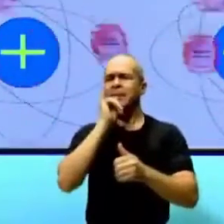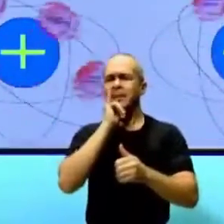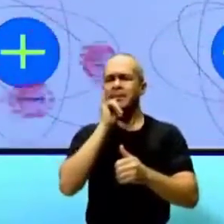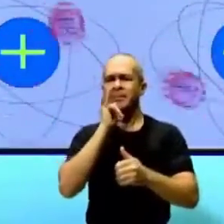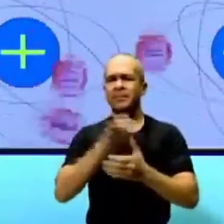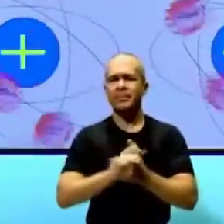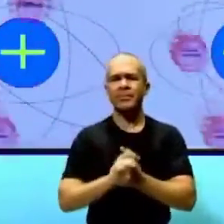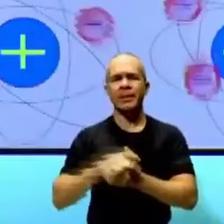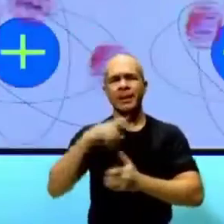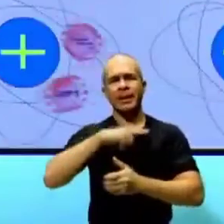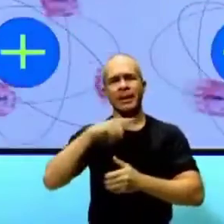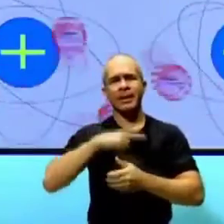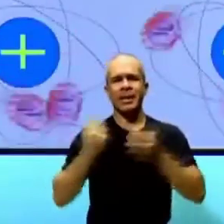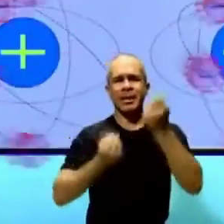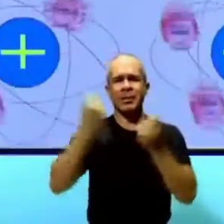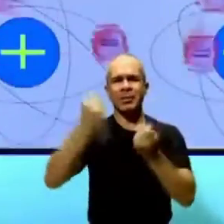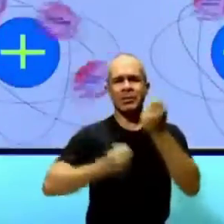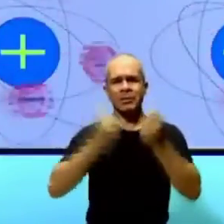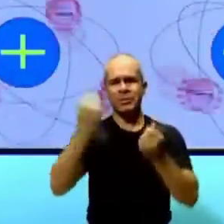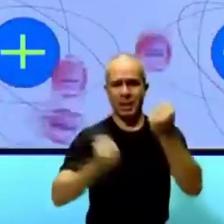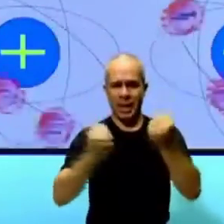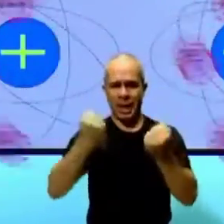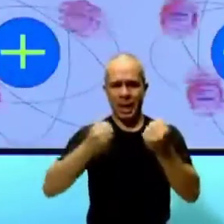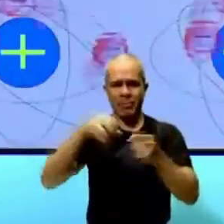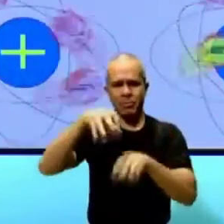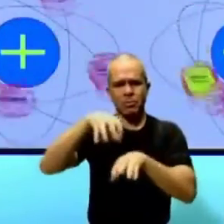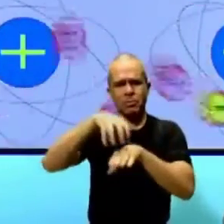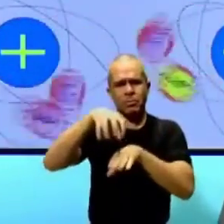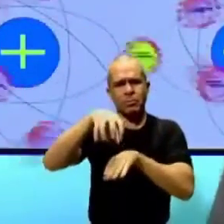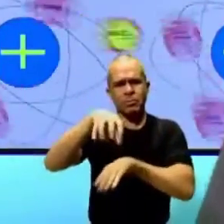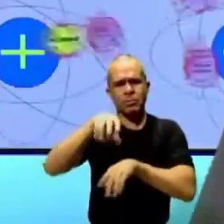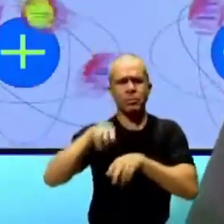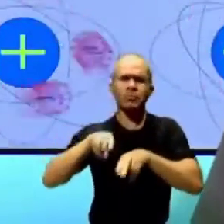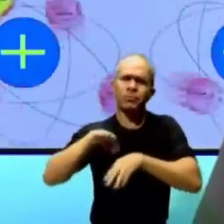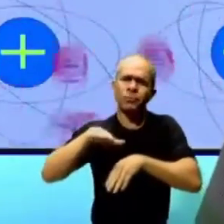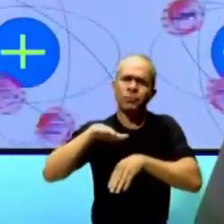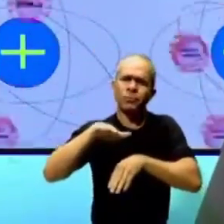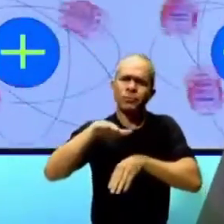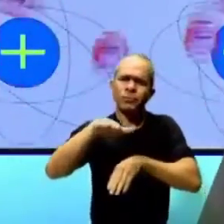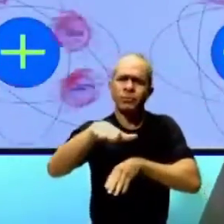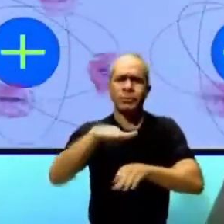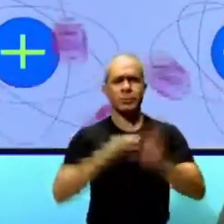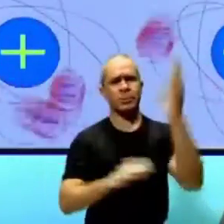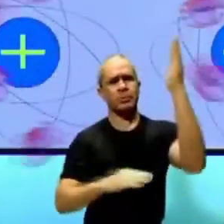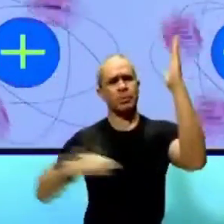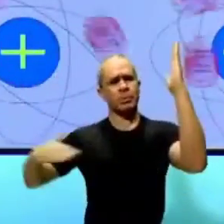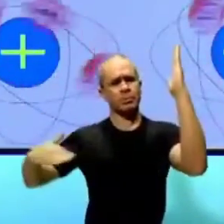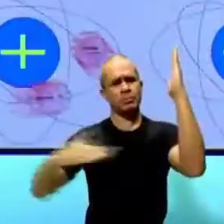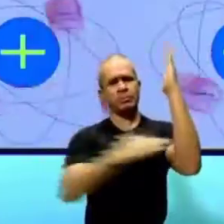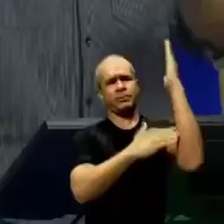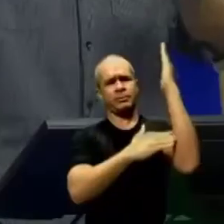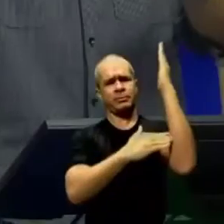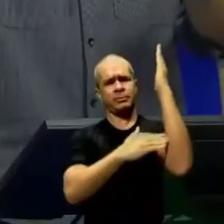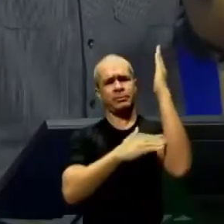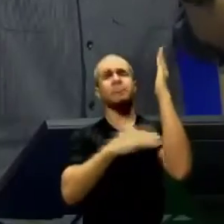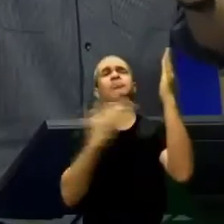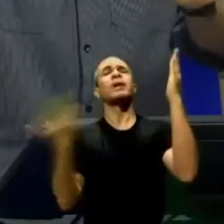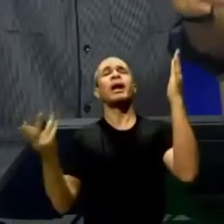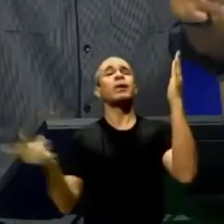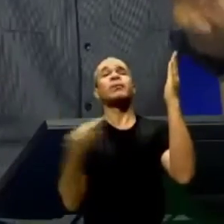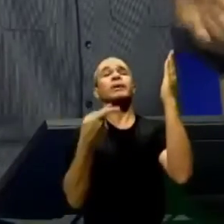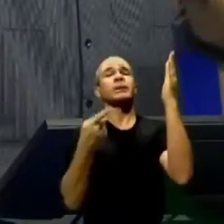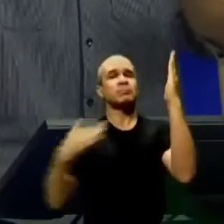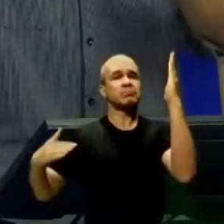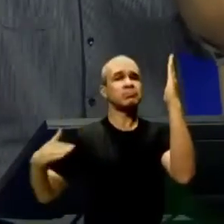do fusqueta andando em alta velocidade que bate num poste. Primeira coisa que acontece quando você tem um carro que bate num poste, o que é,